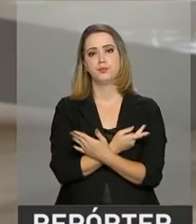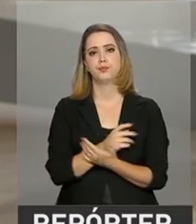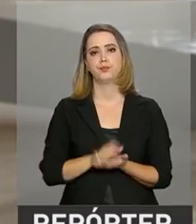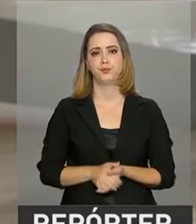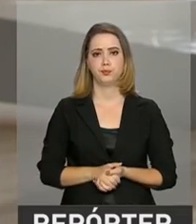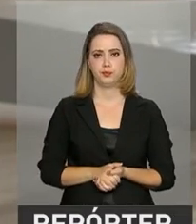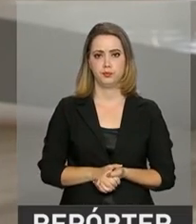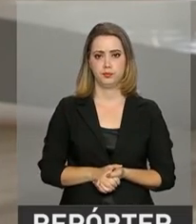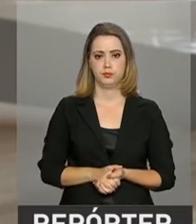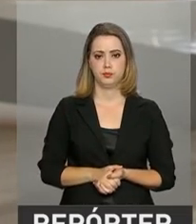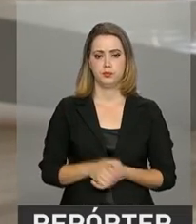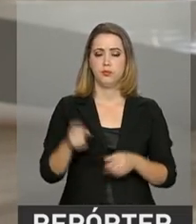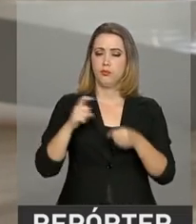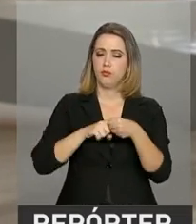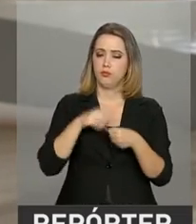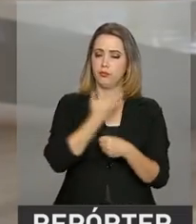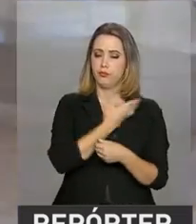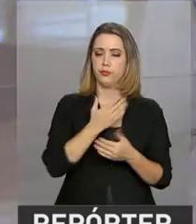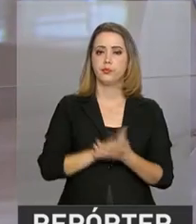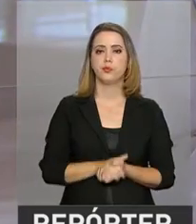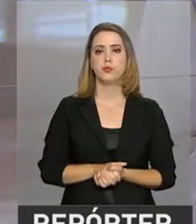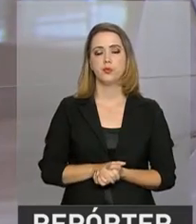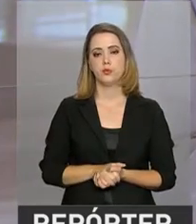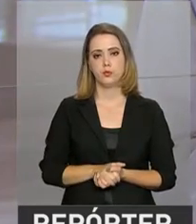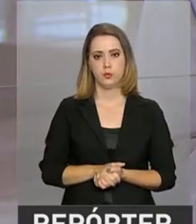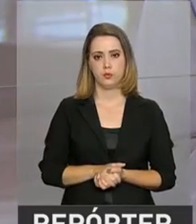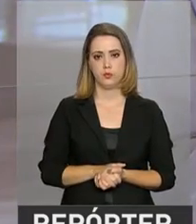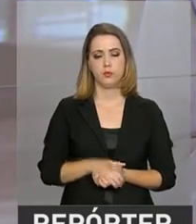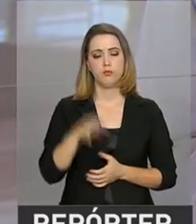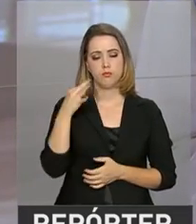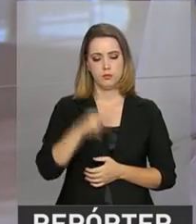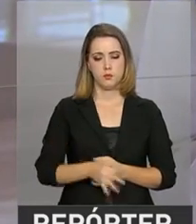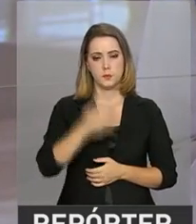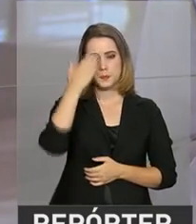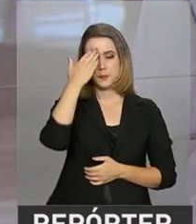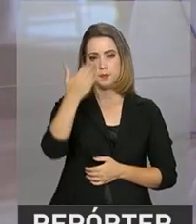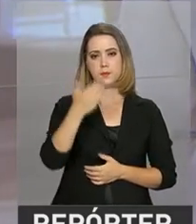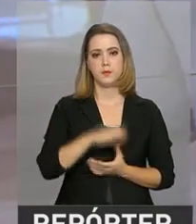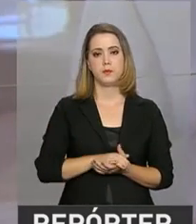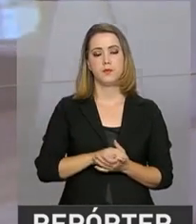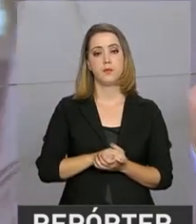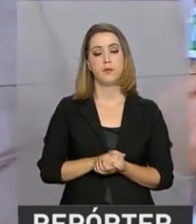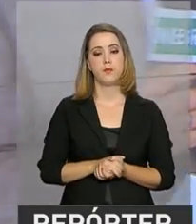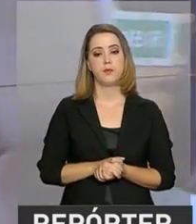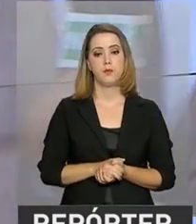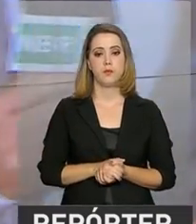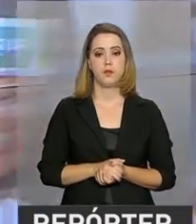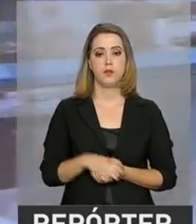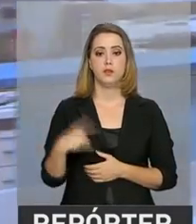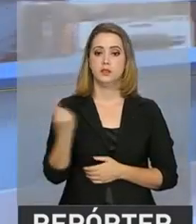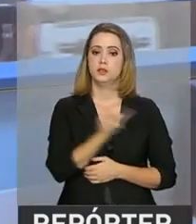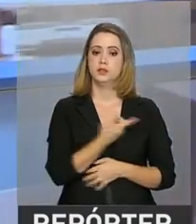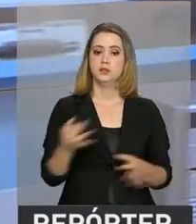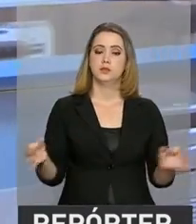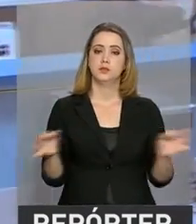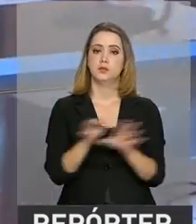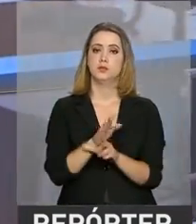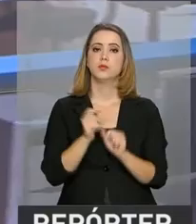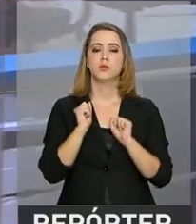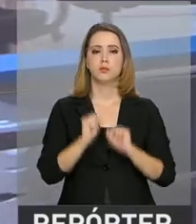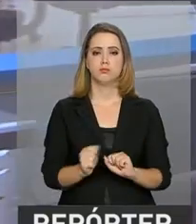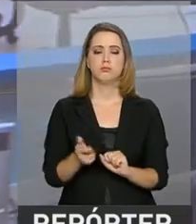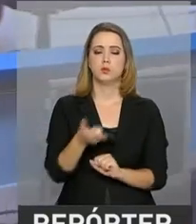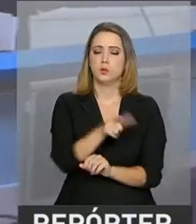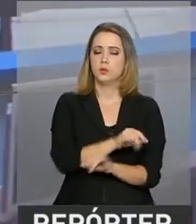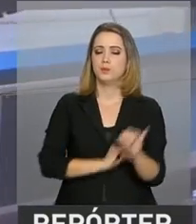acidente eu volto com você gostou de roberto paulo obrigado pela sua participação nós ficamos por aqui e podemos voltar